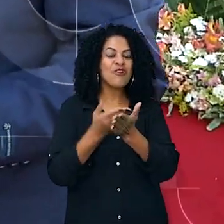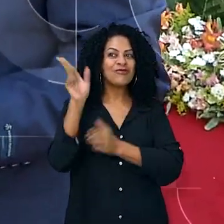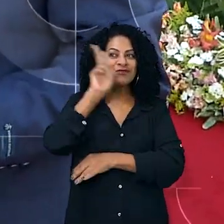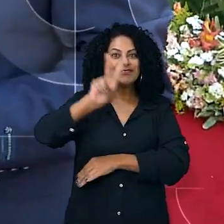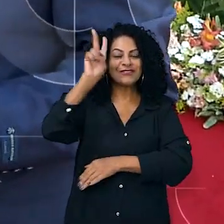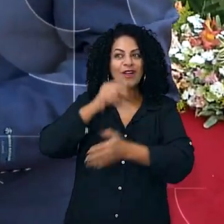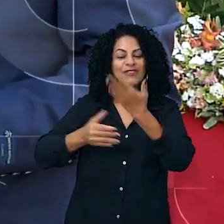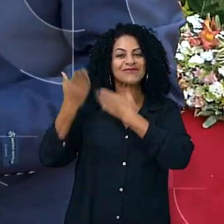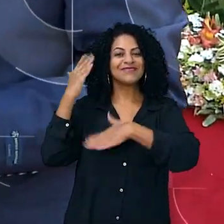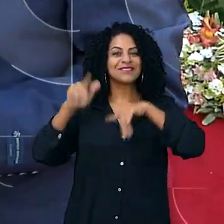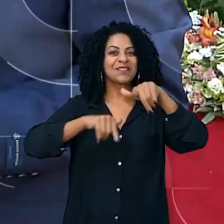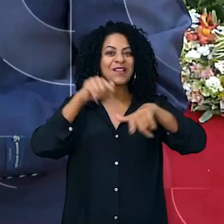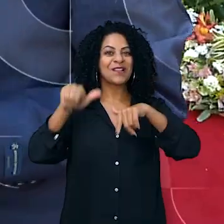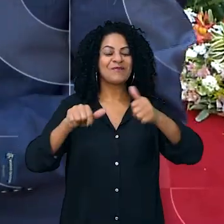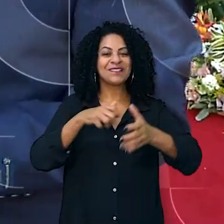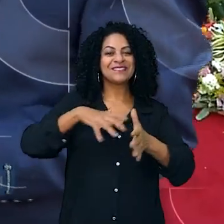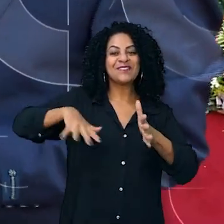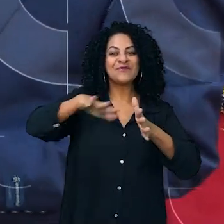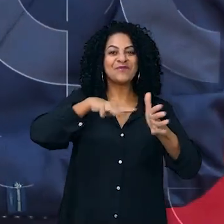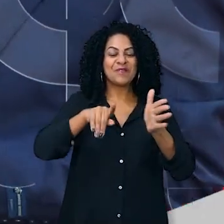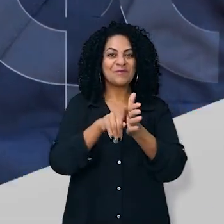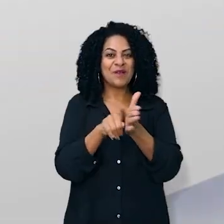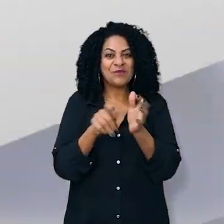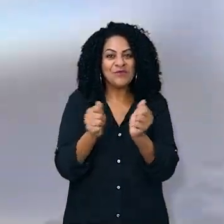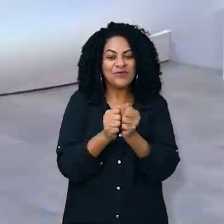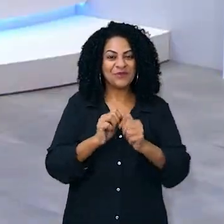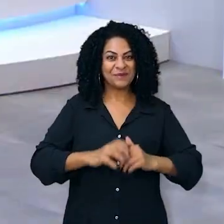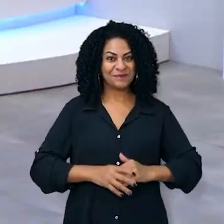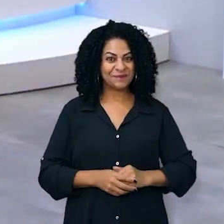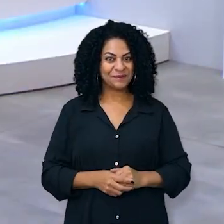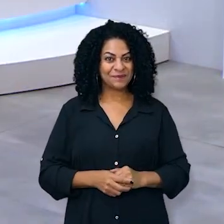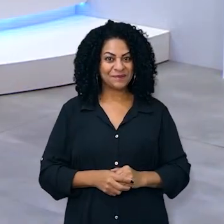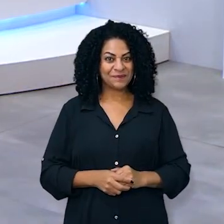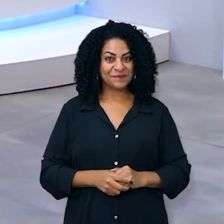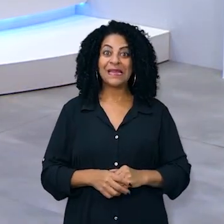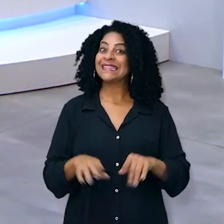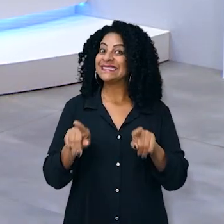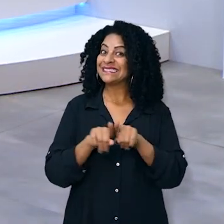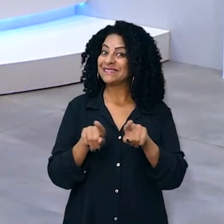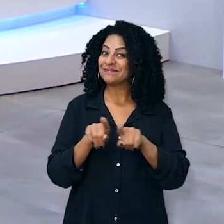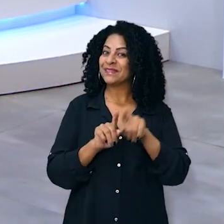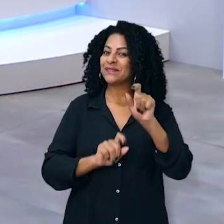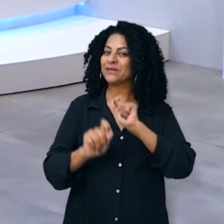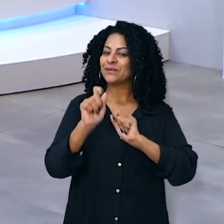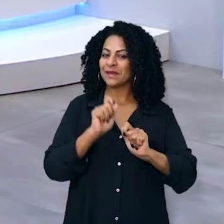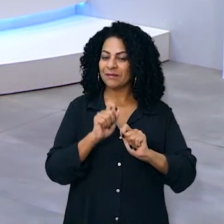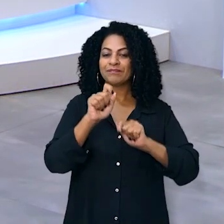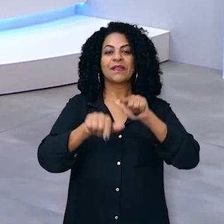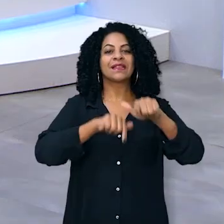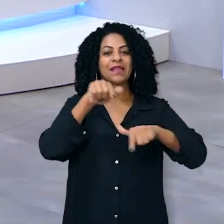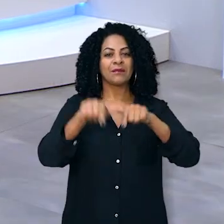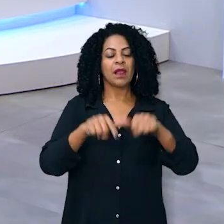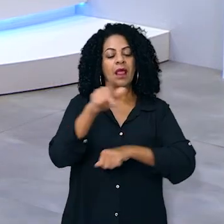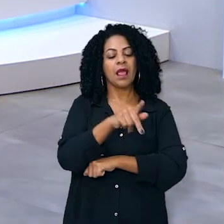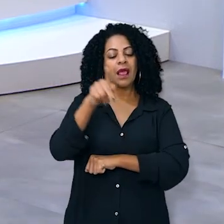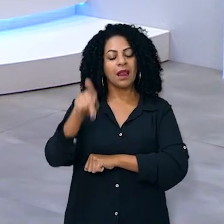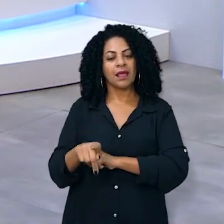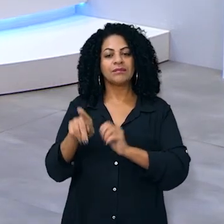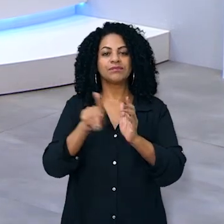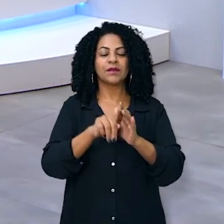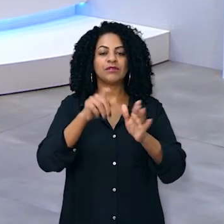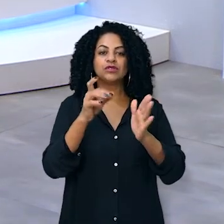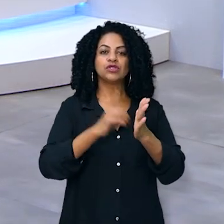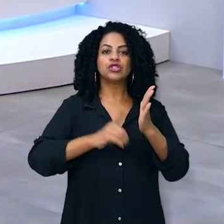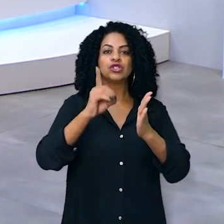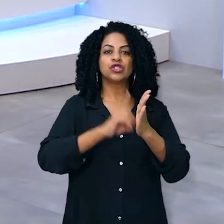do Trabalho estão entre as condecoradas. Veja ainda nesta edição: trabalho de professora em plataforma digital